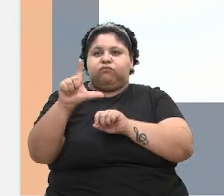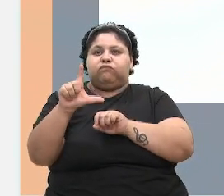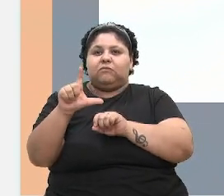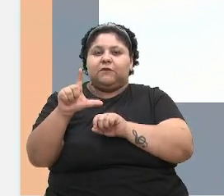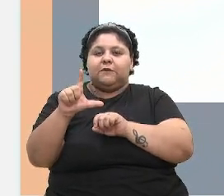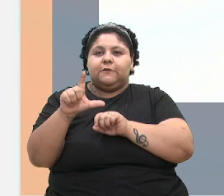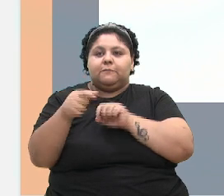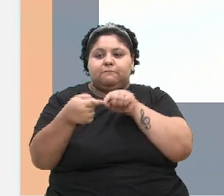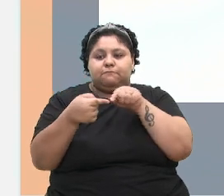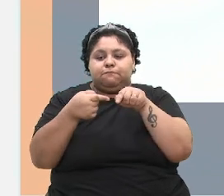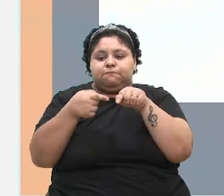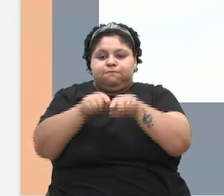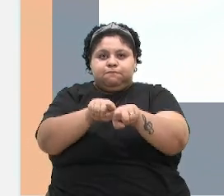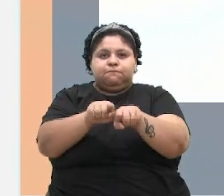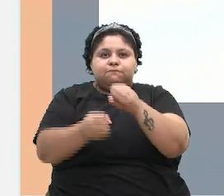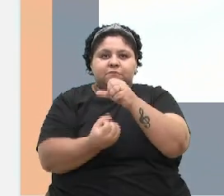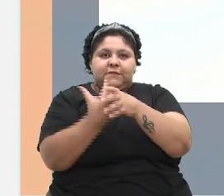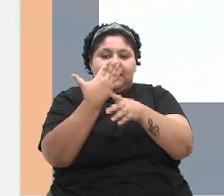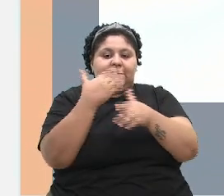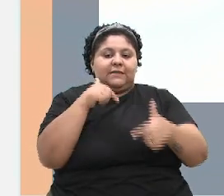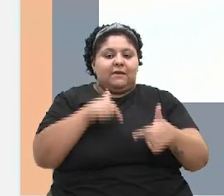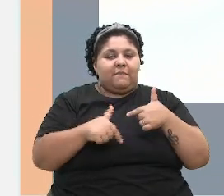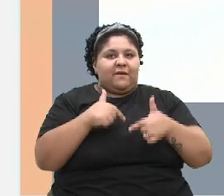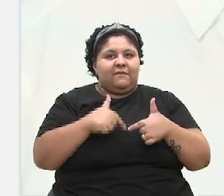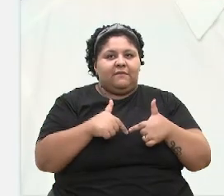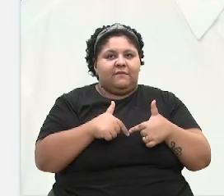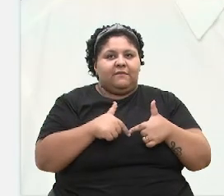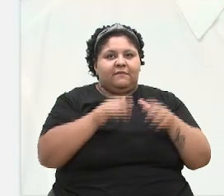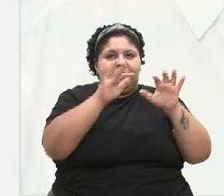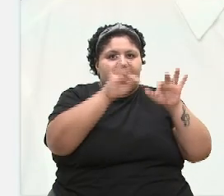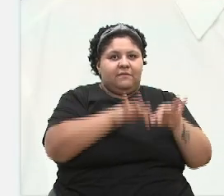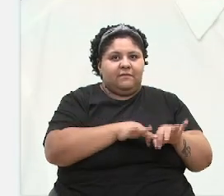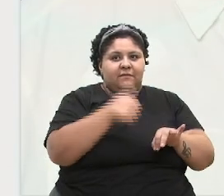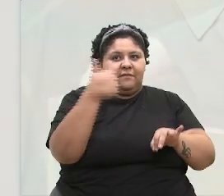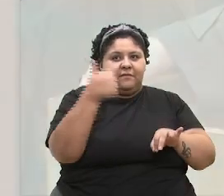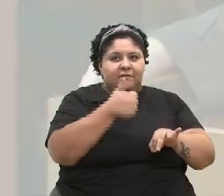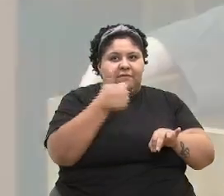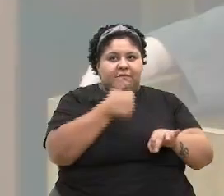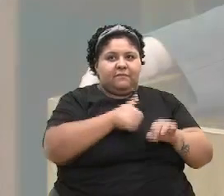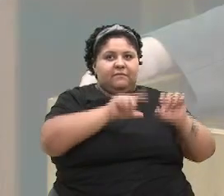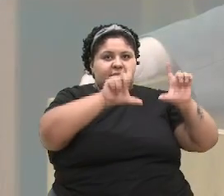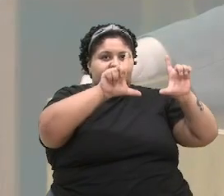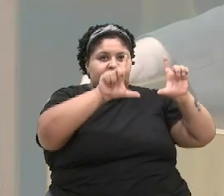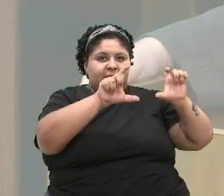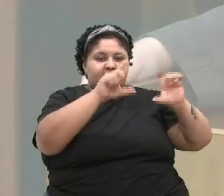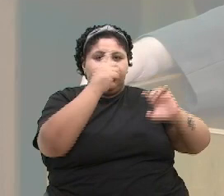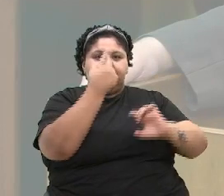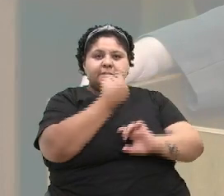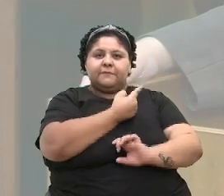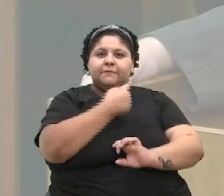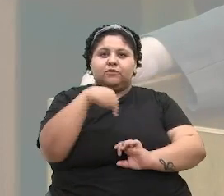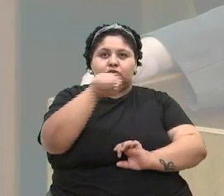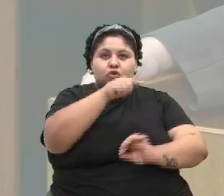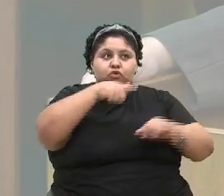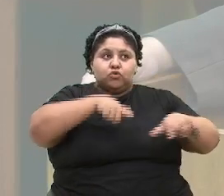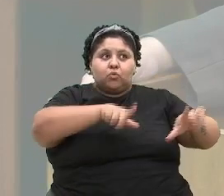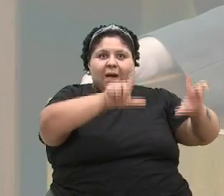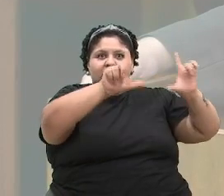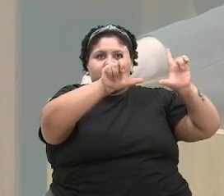competitividade e gerar empregos. Então eu encerro com a primeira imagem do nosso quadro.